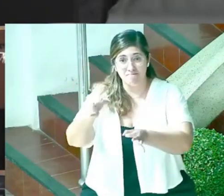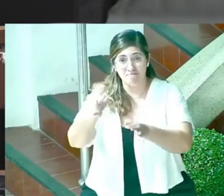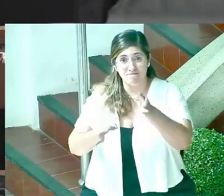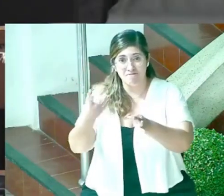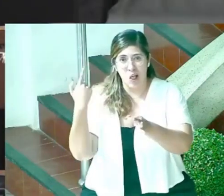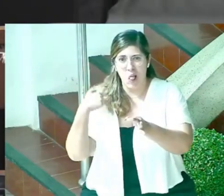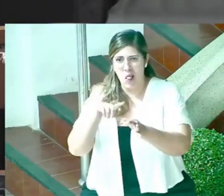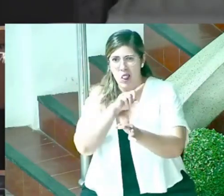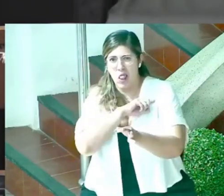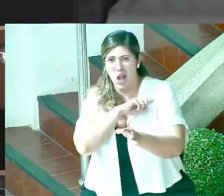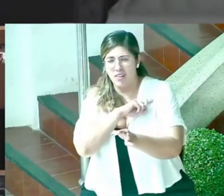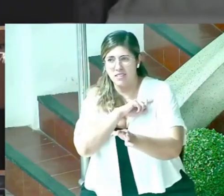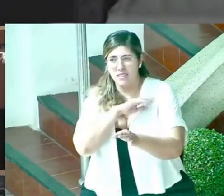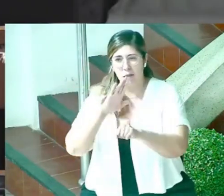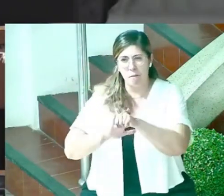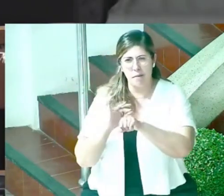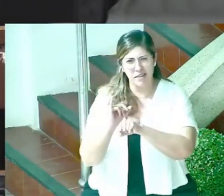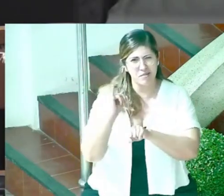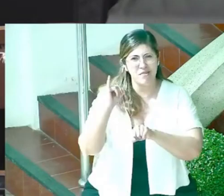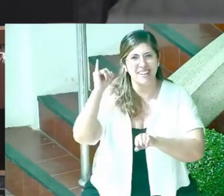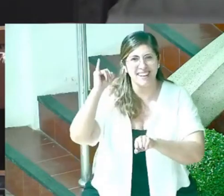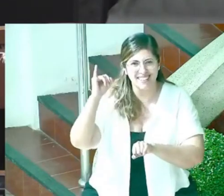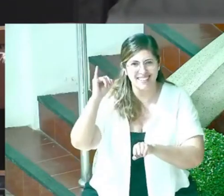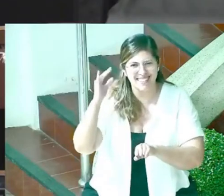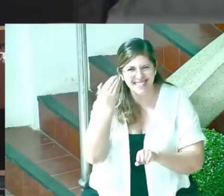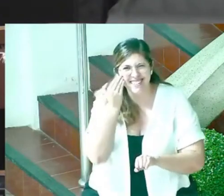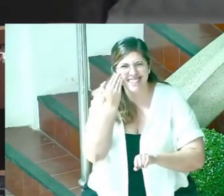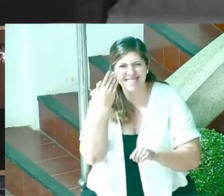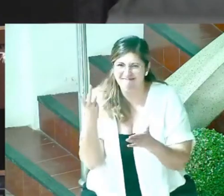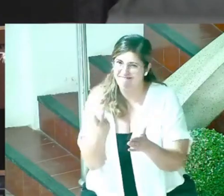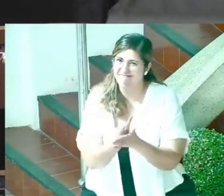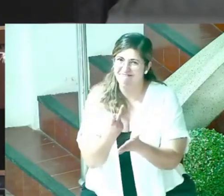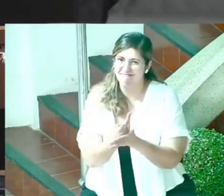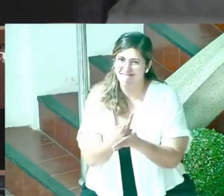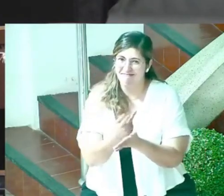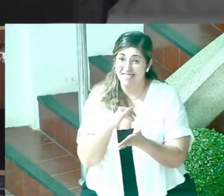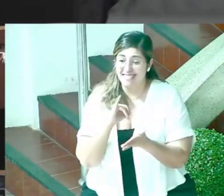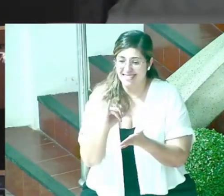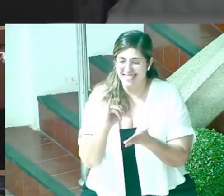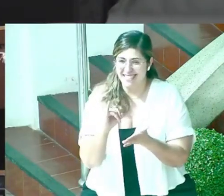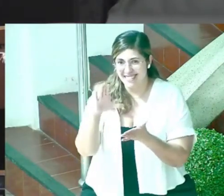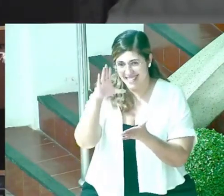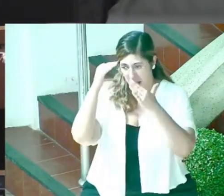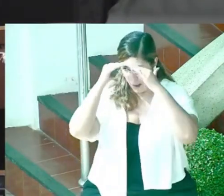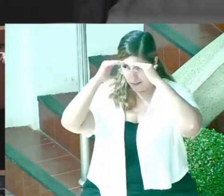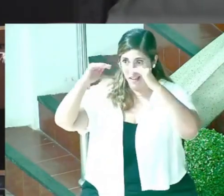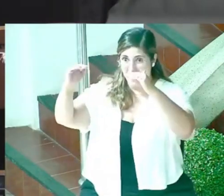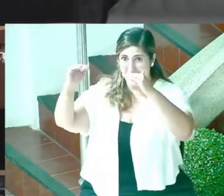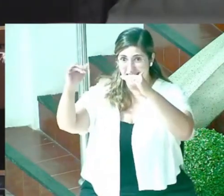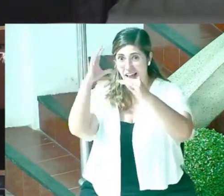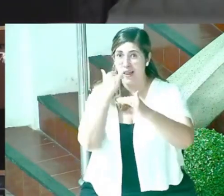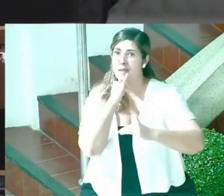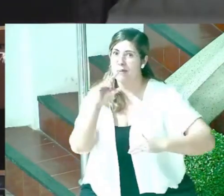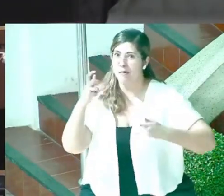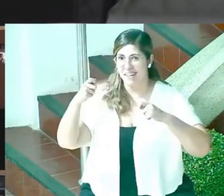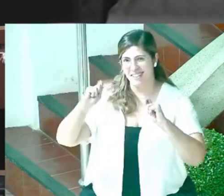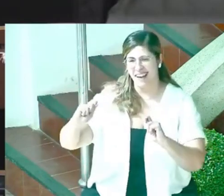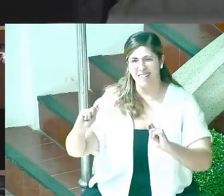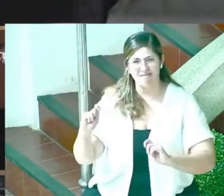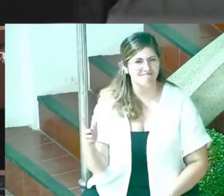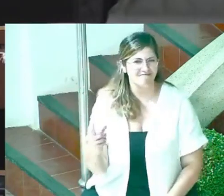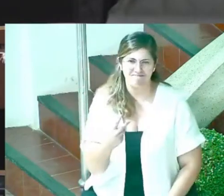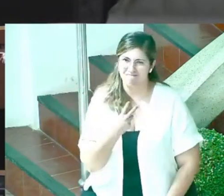perdão. Nós vamos chegar a uma conclusão ao longo da exposição de que pedir perdão e estender o